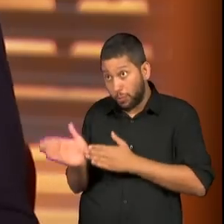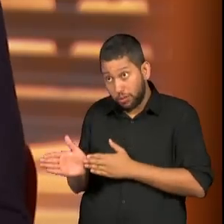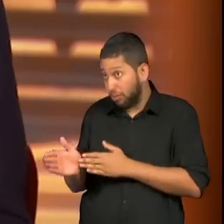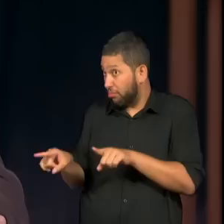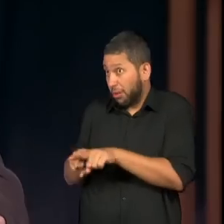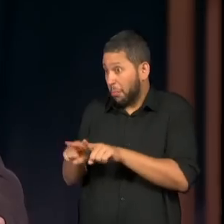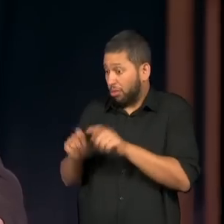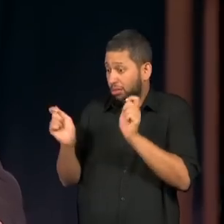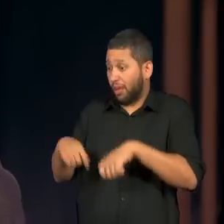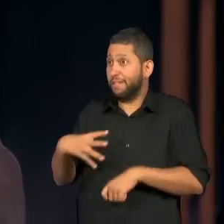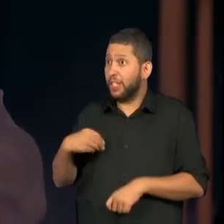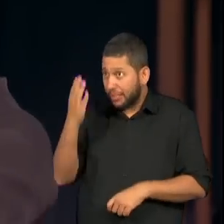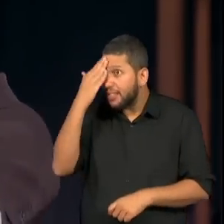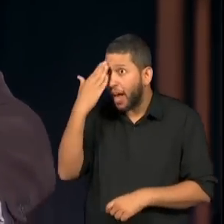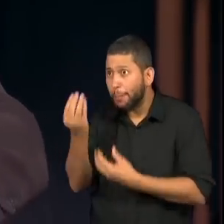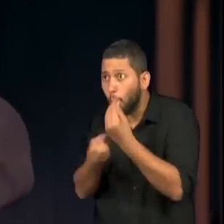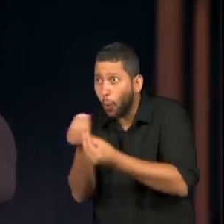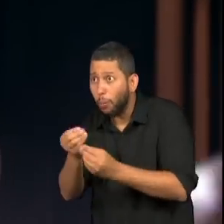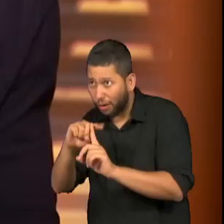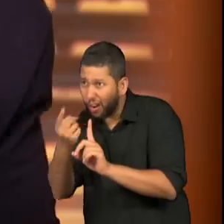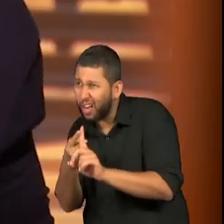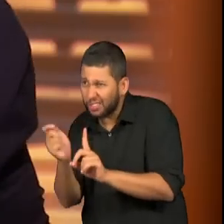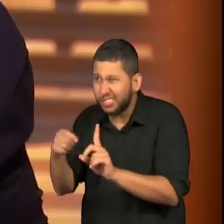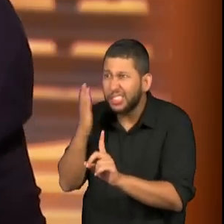Você sabe como é que faz, sim, né? sim. Claro.